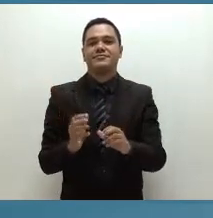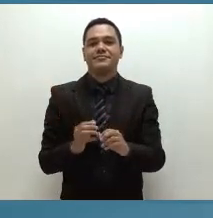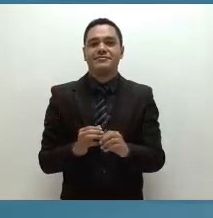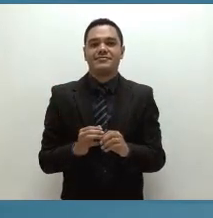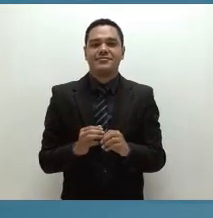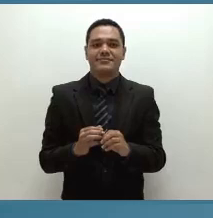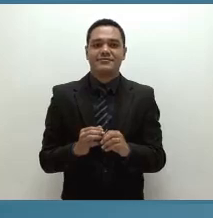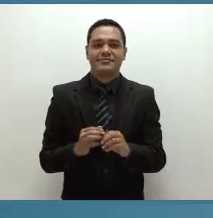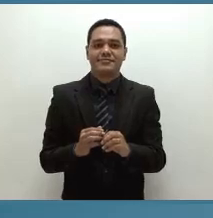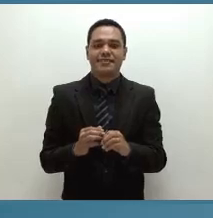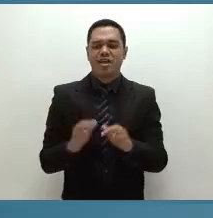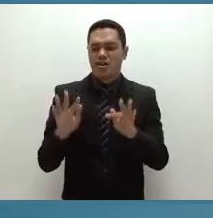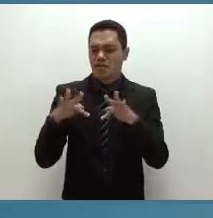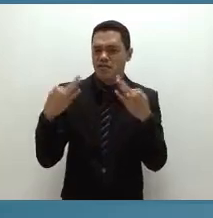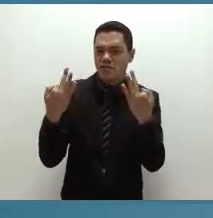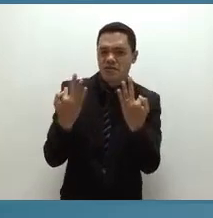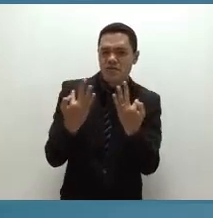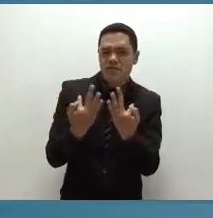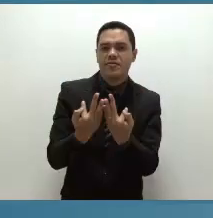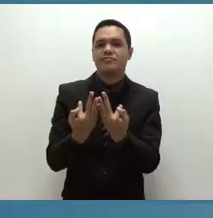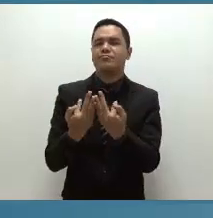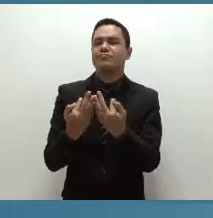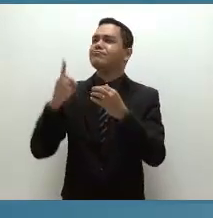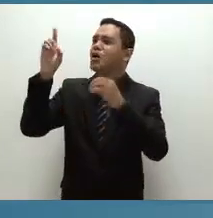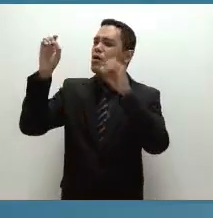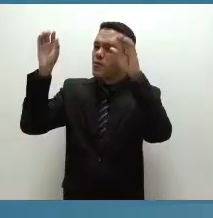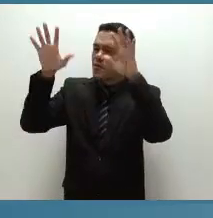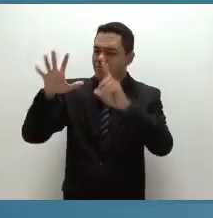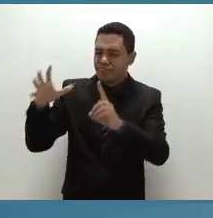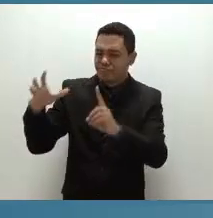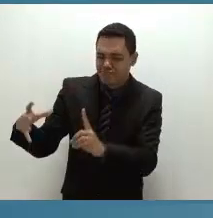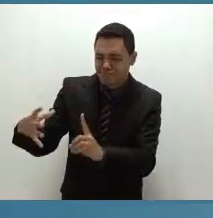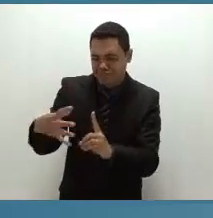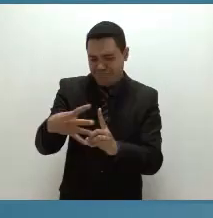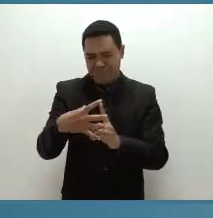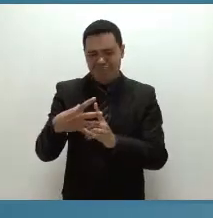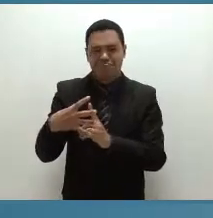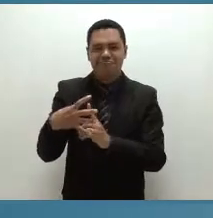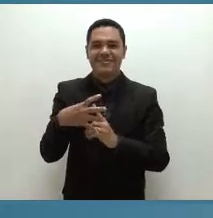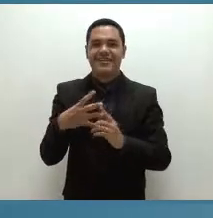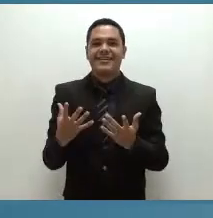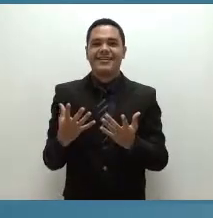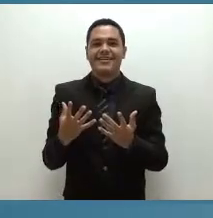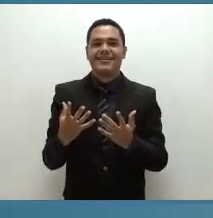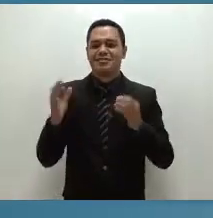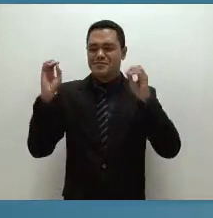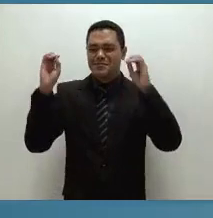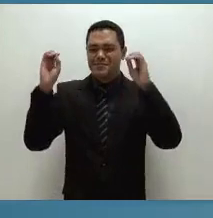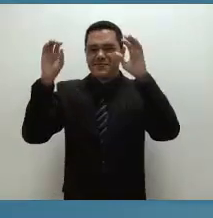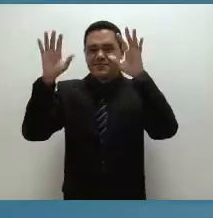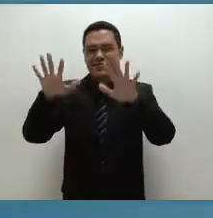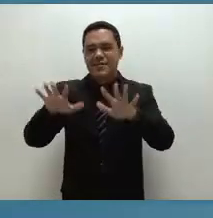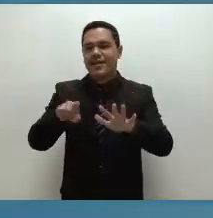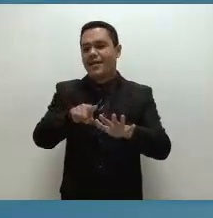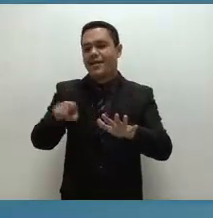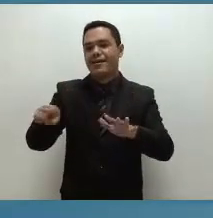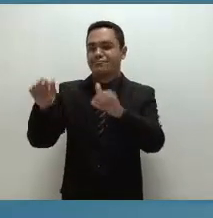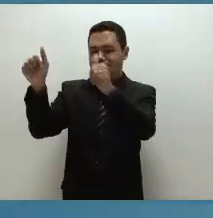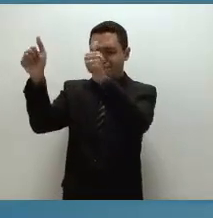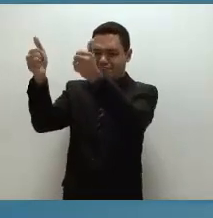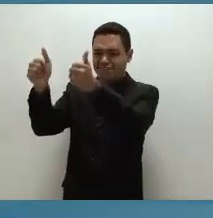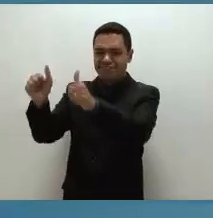extensivo às suas famílias com a proteção de Deus Pai, estender as bênçãos de Nossa Senhora de